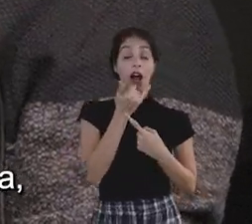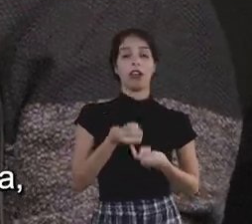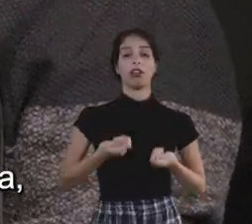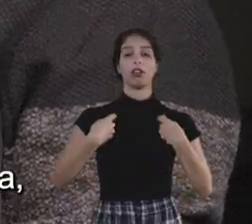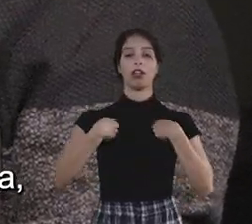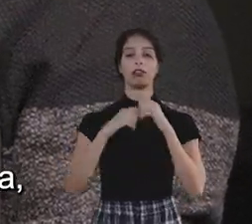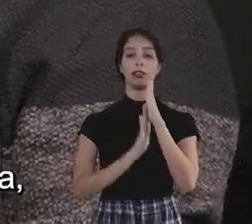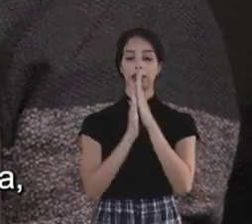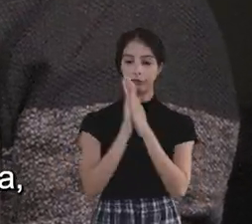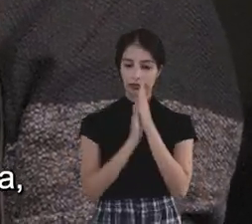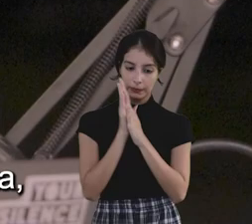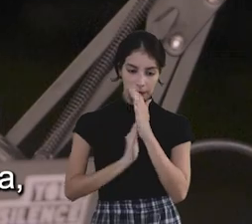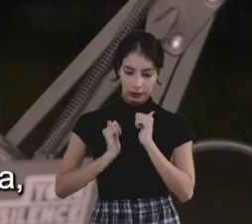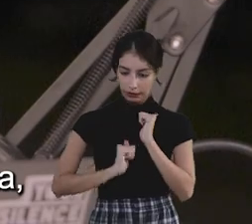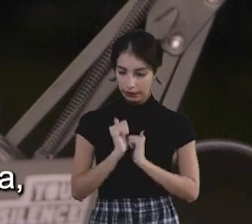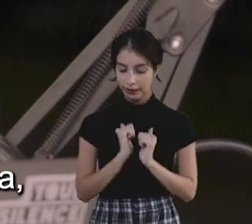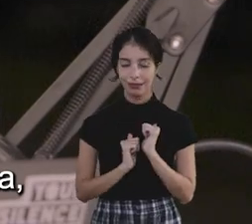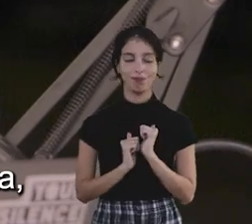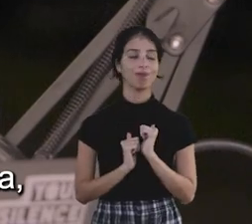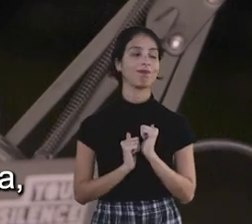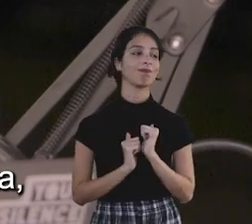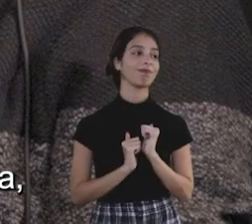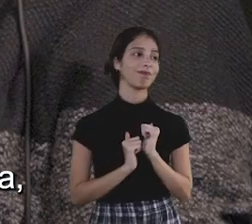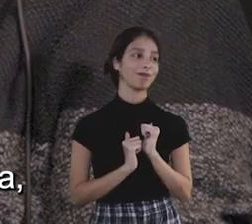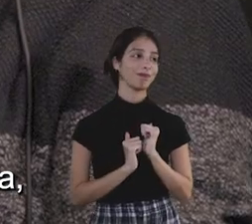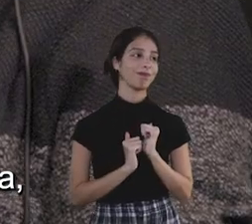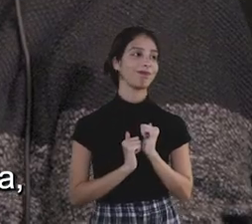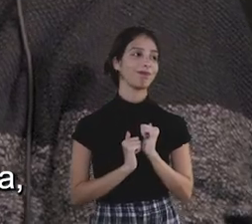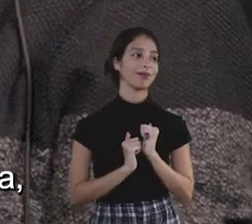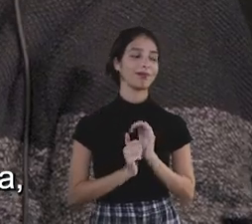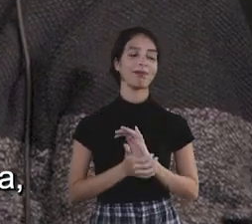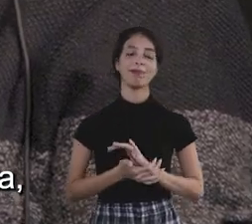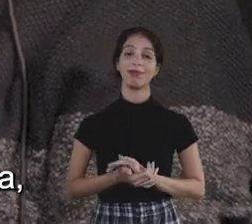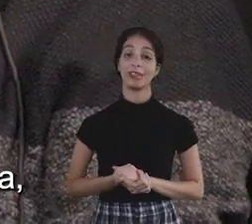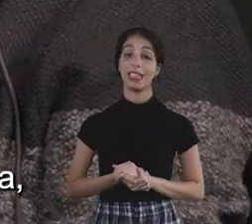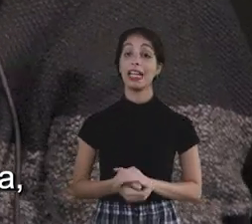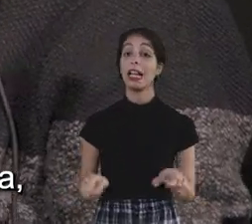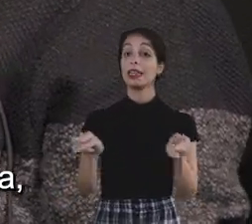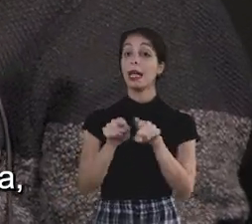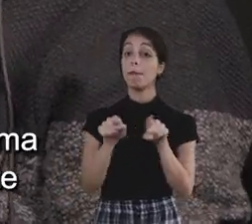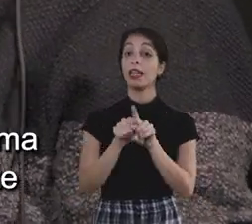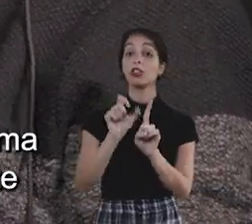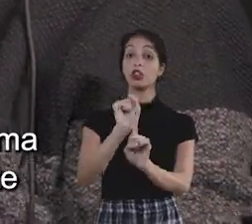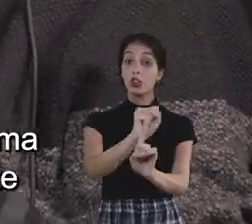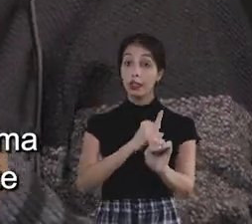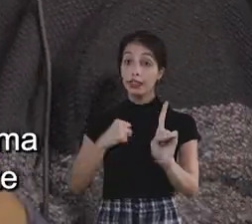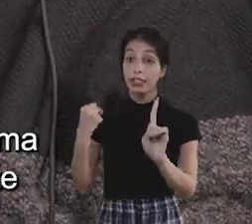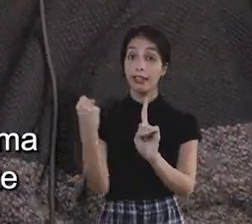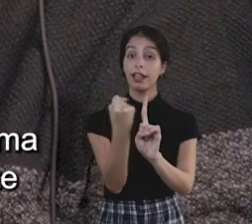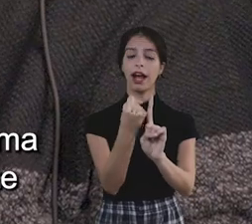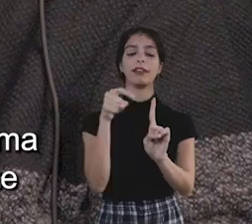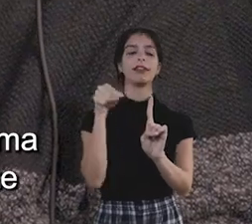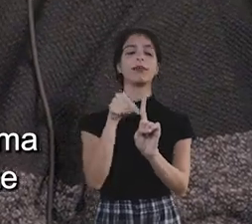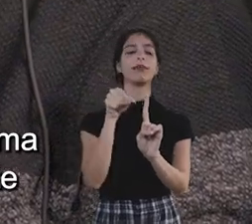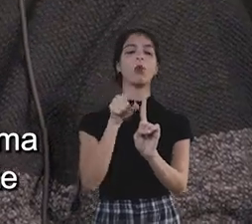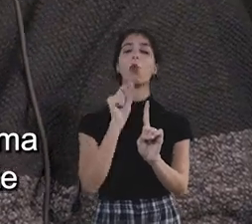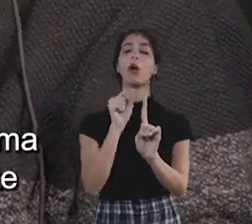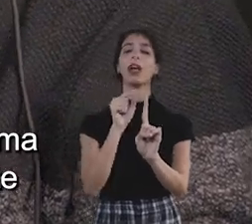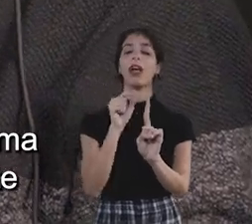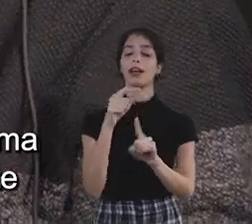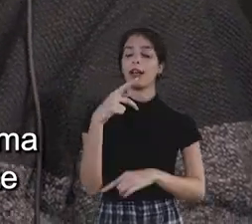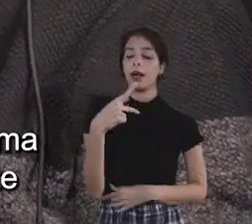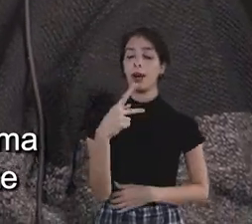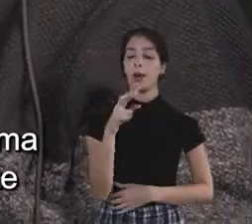muito ansiogênico né e a ansiedade dentro dessa sociedade produtivista que é a sociedade que